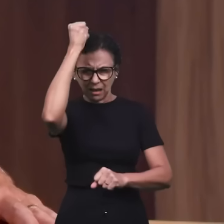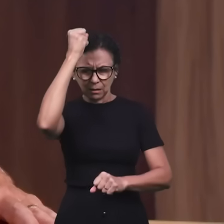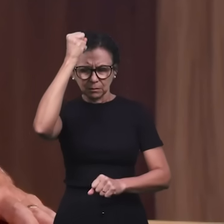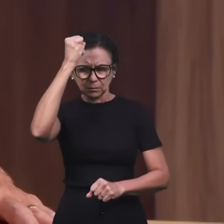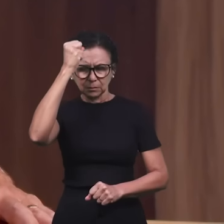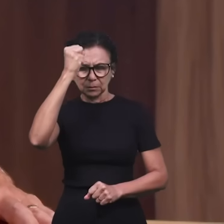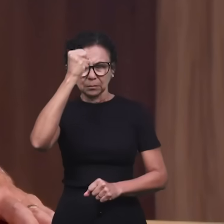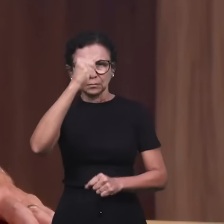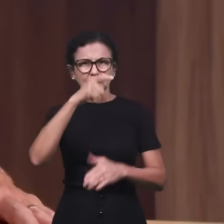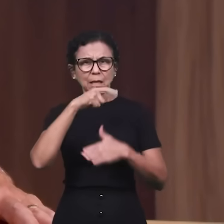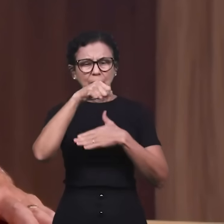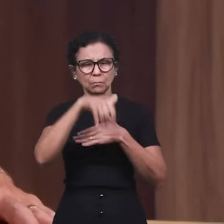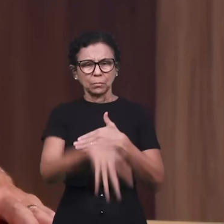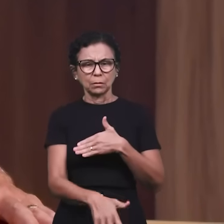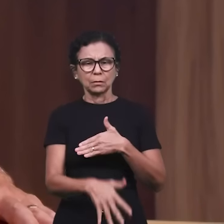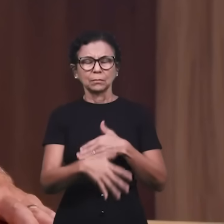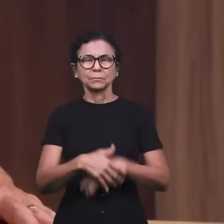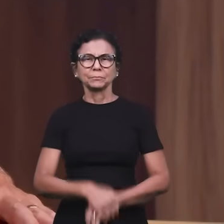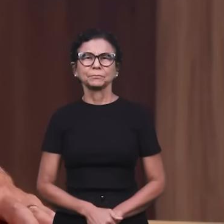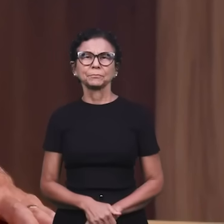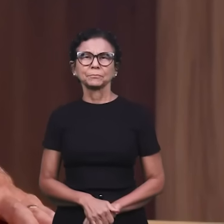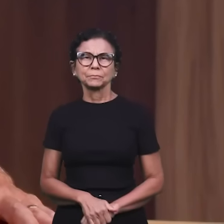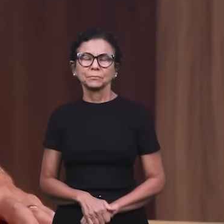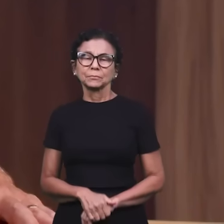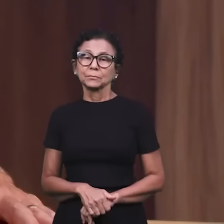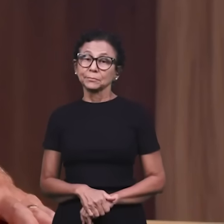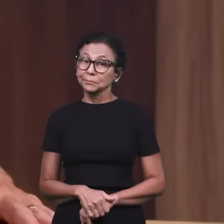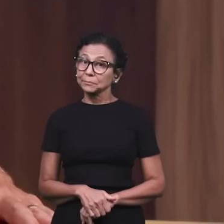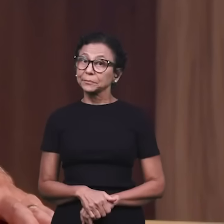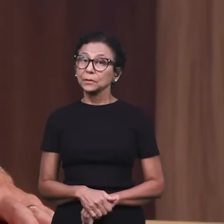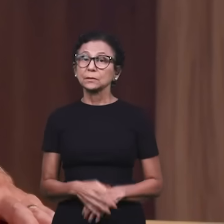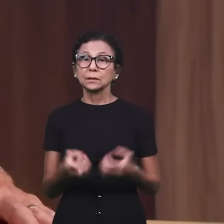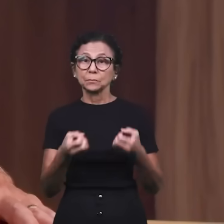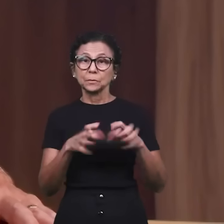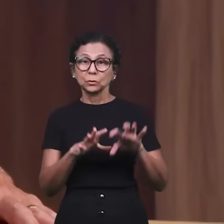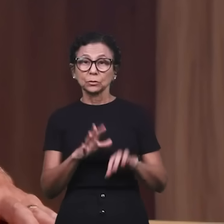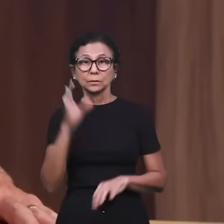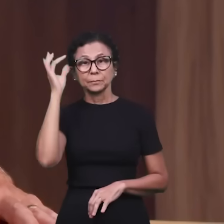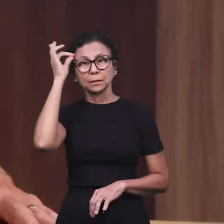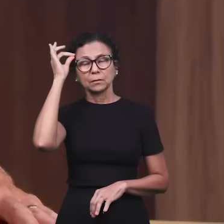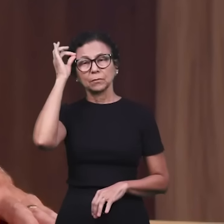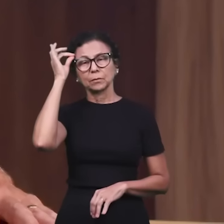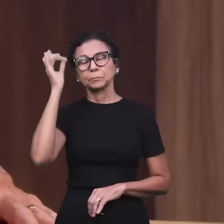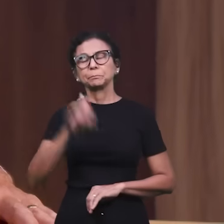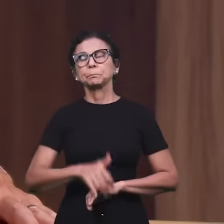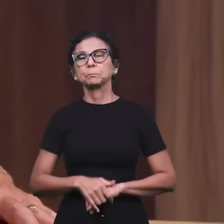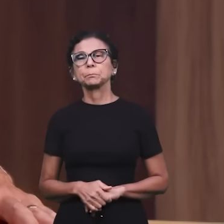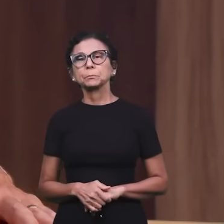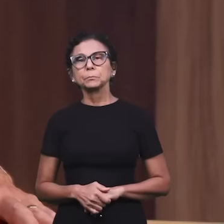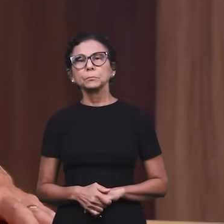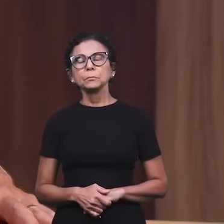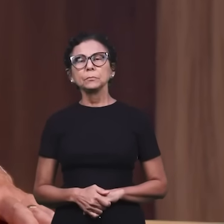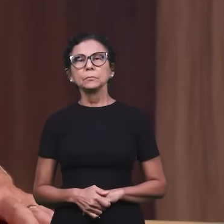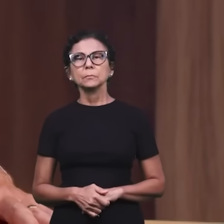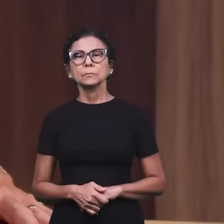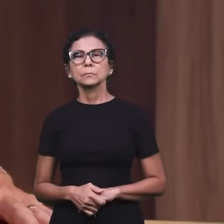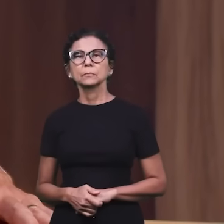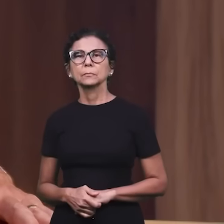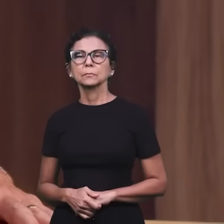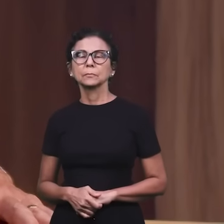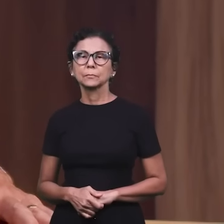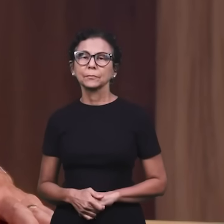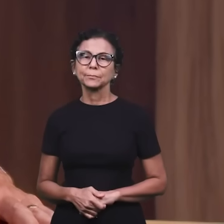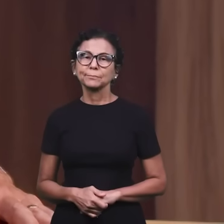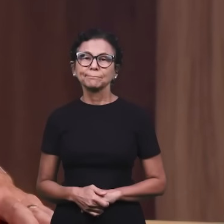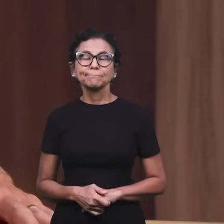feriu a rocha. Então, esse ponto aqui é interessante abordar. E o dano veio. O